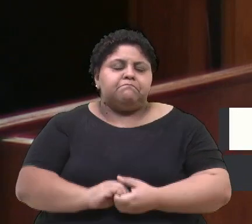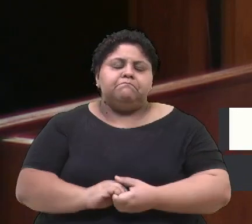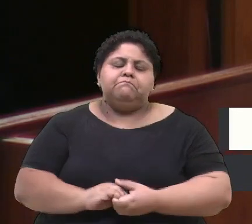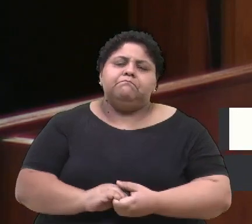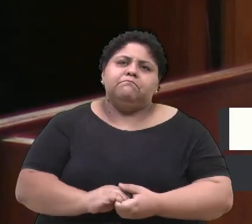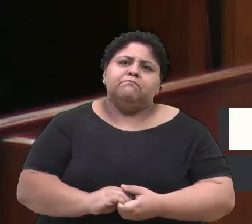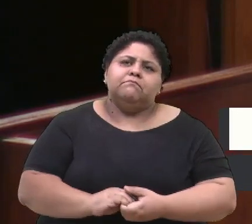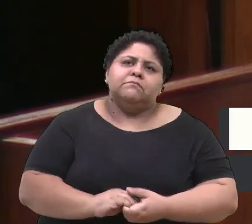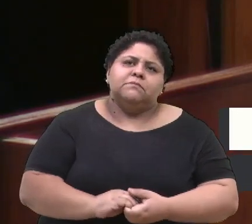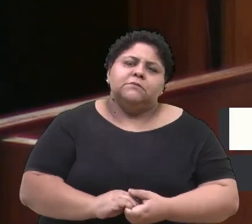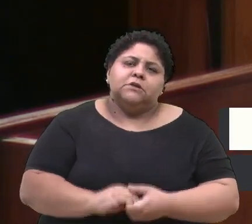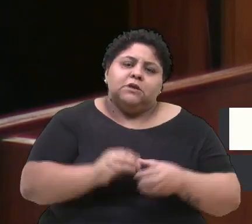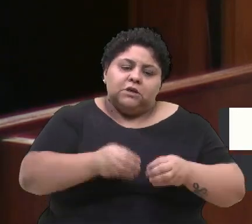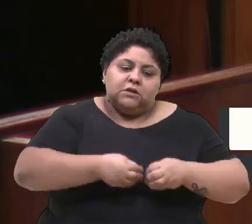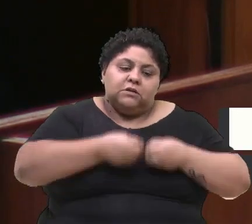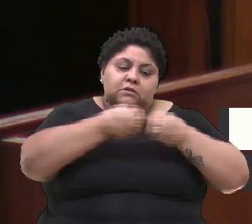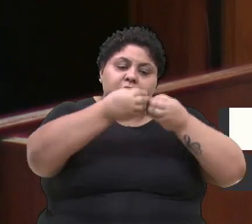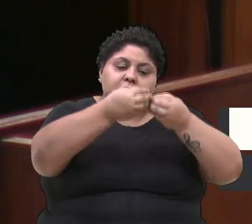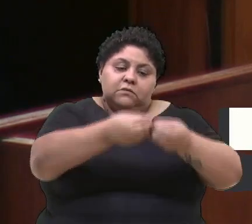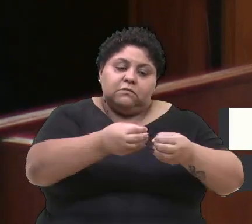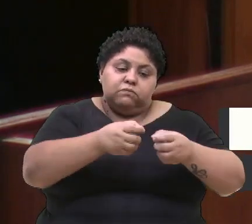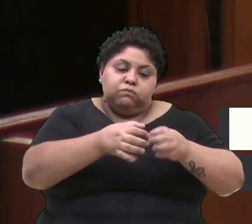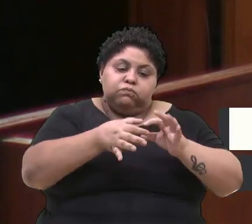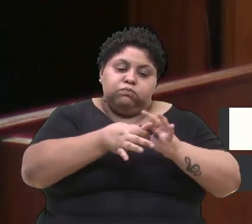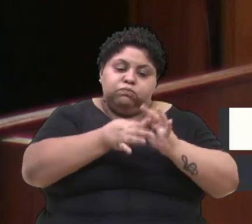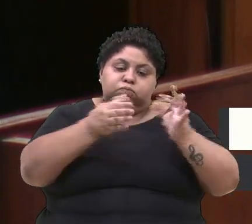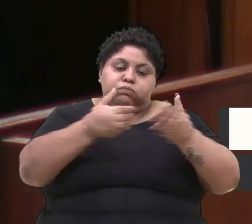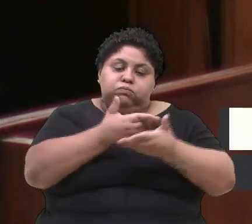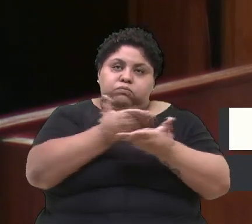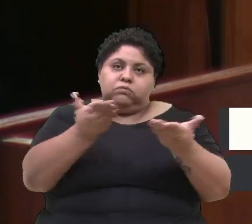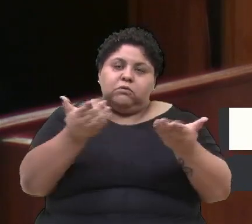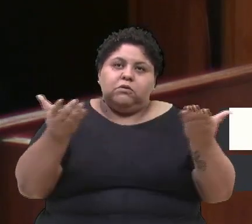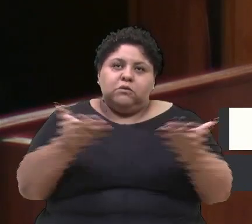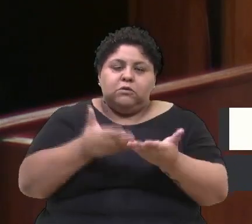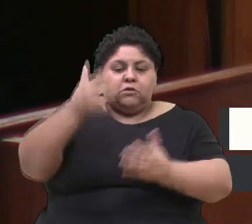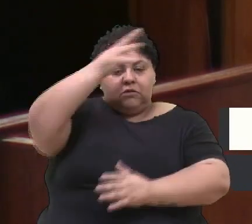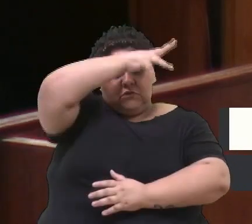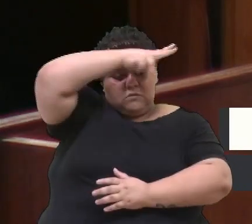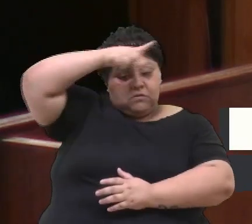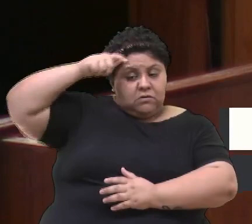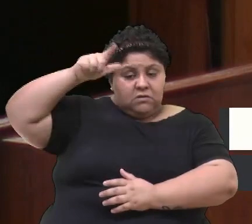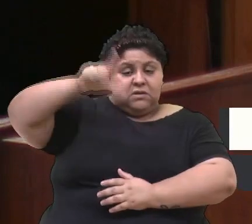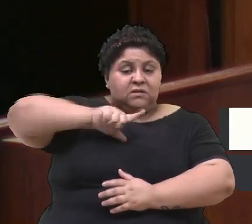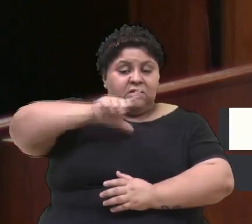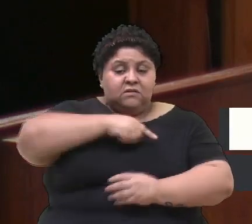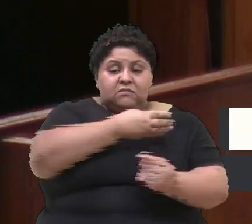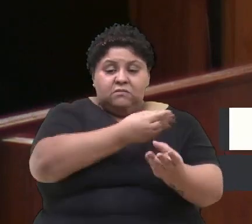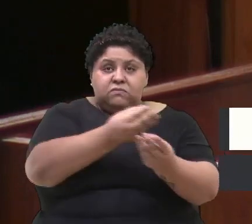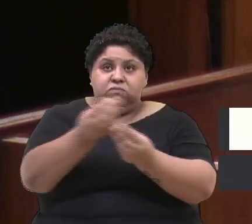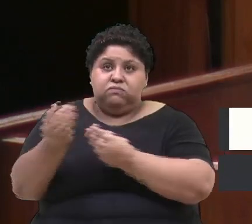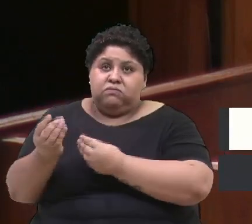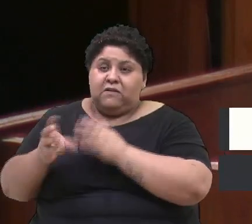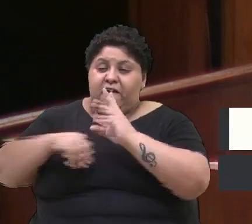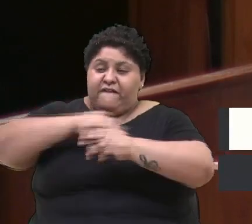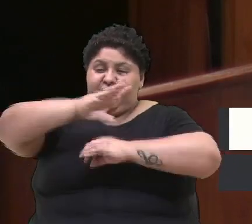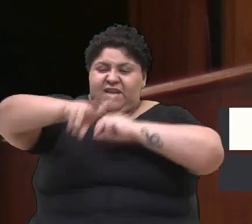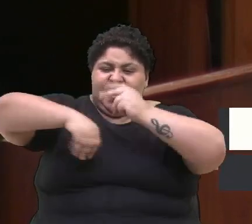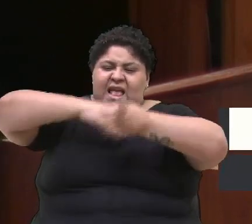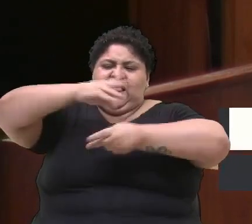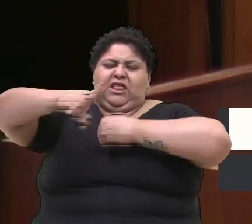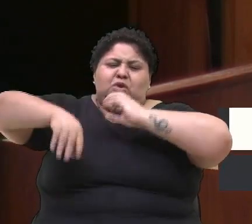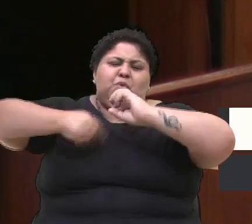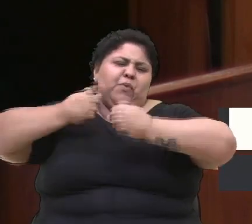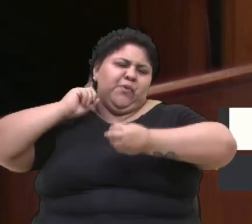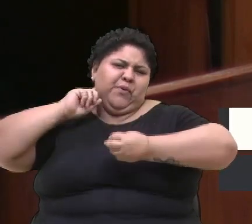Conceder os espaços que hoje o município tem, e tem muitos que estão virados em lixo, que estão virados em